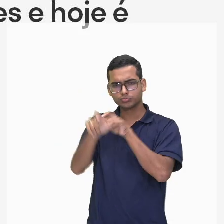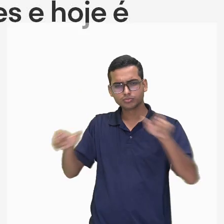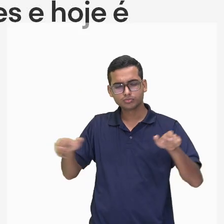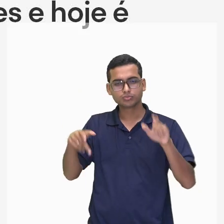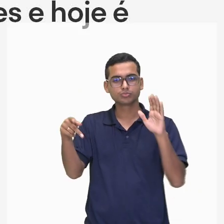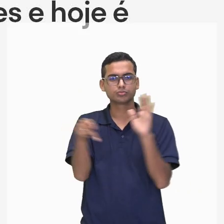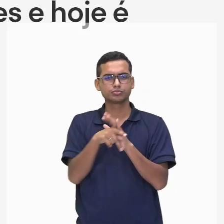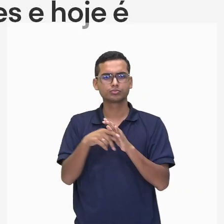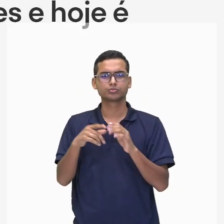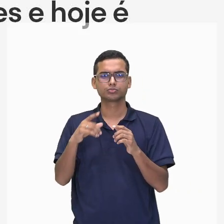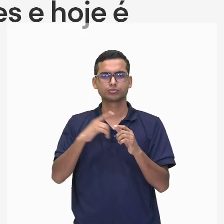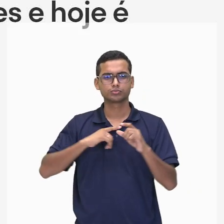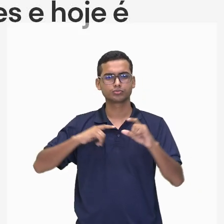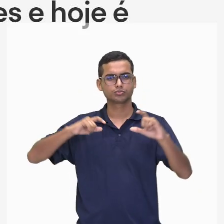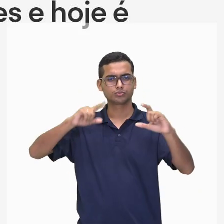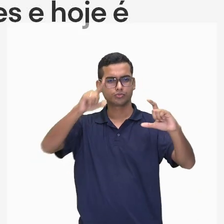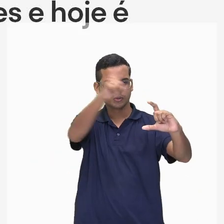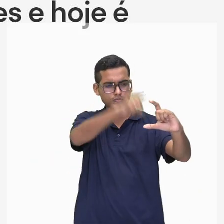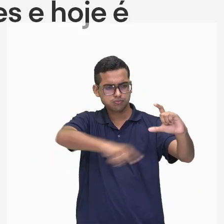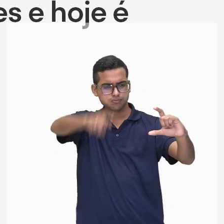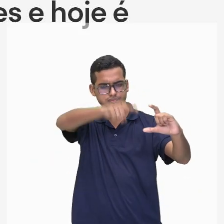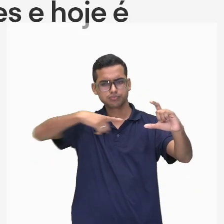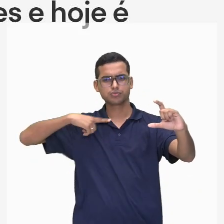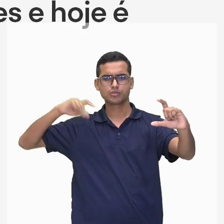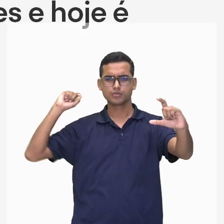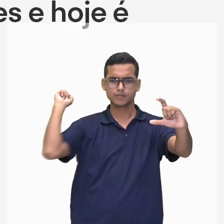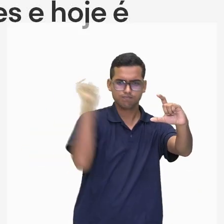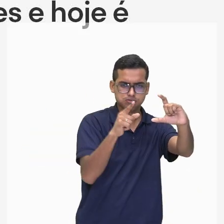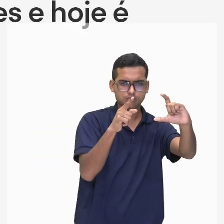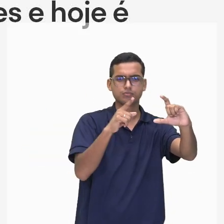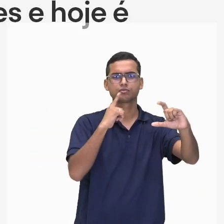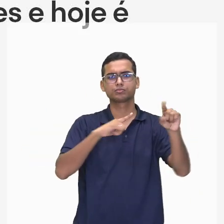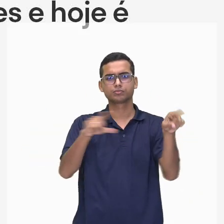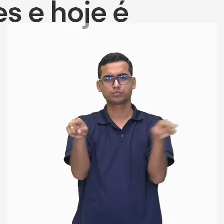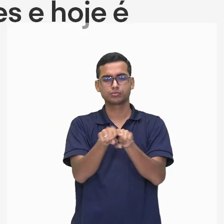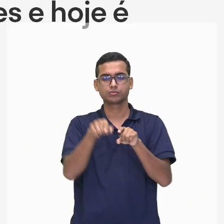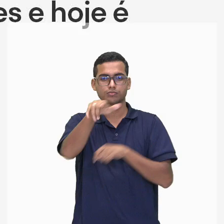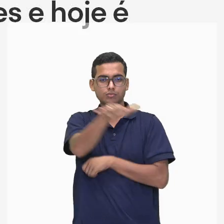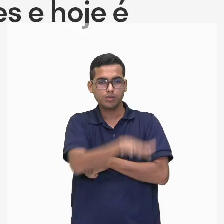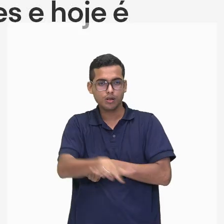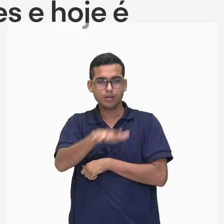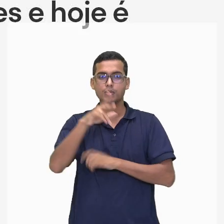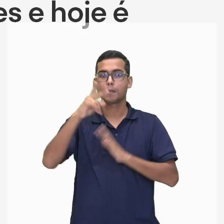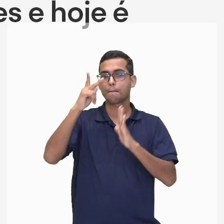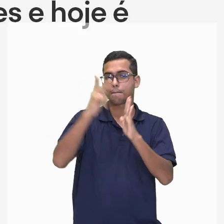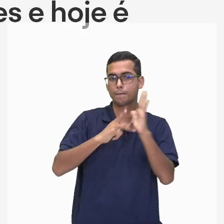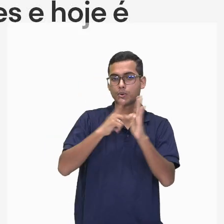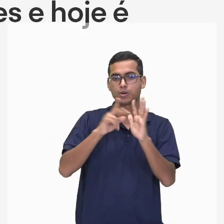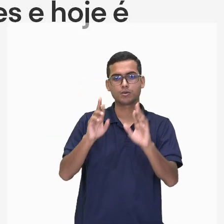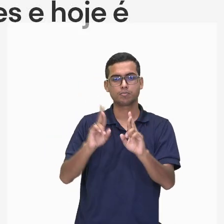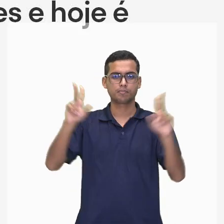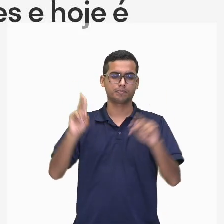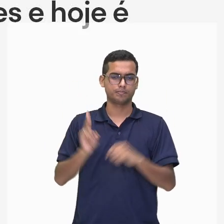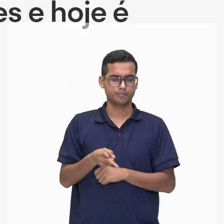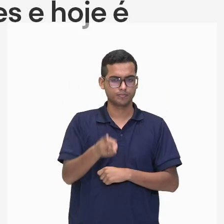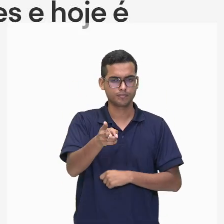lançam dardos em direção a um alvo fixo, dividido em áreas que valem pontuações